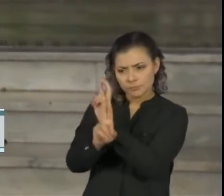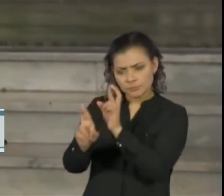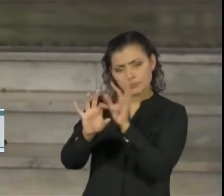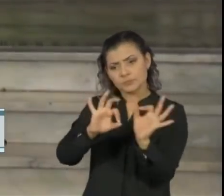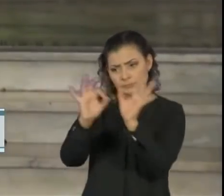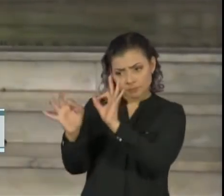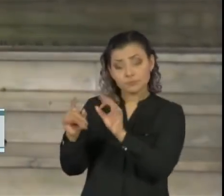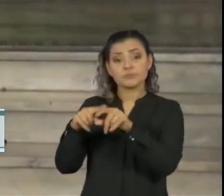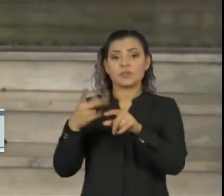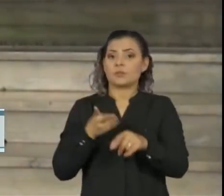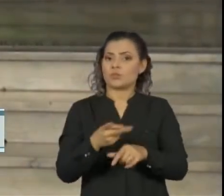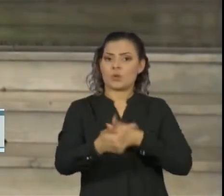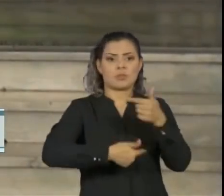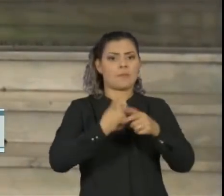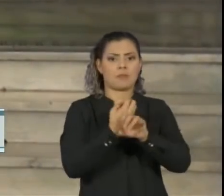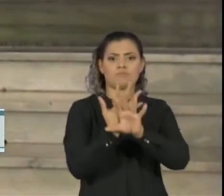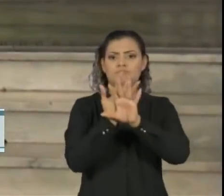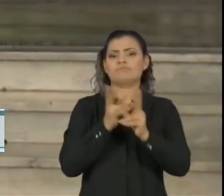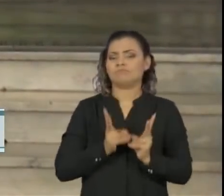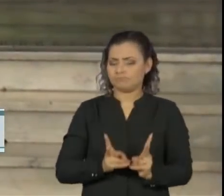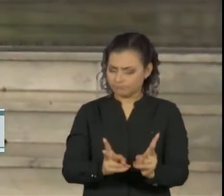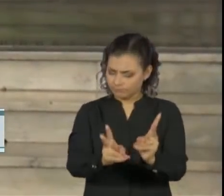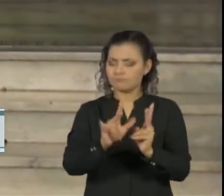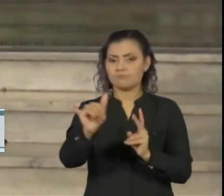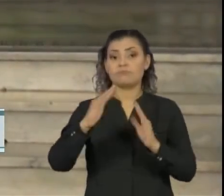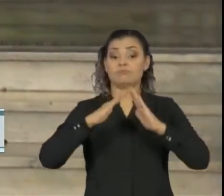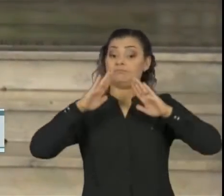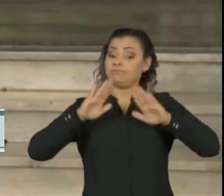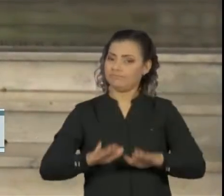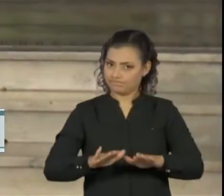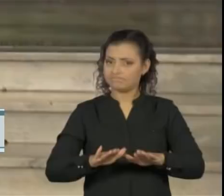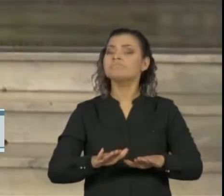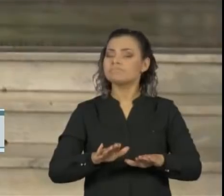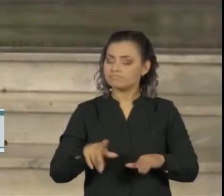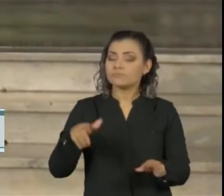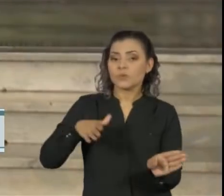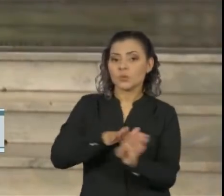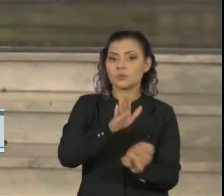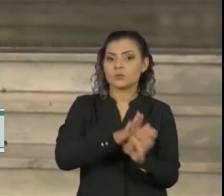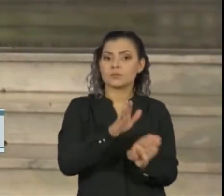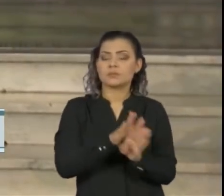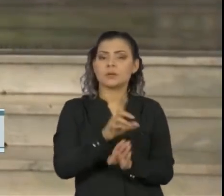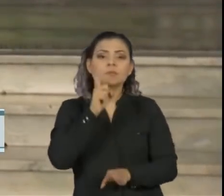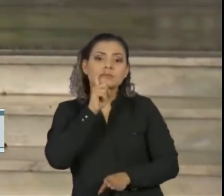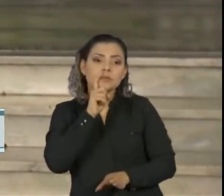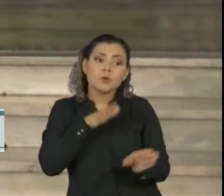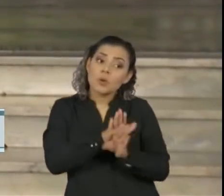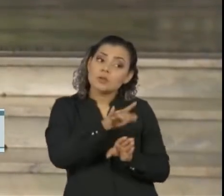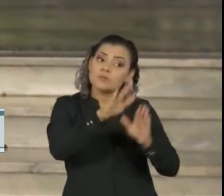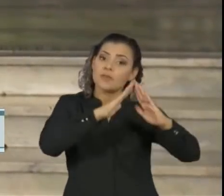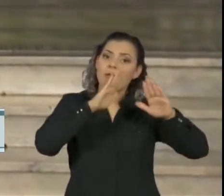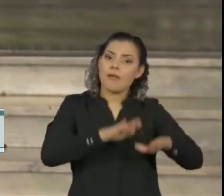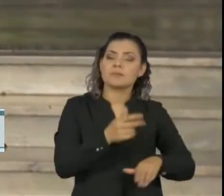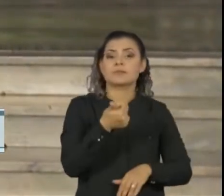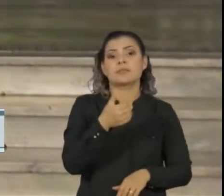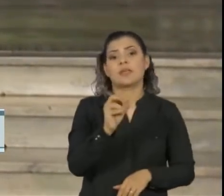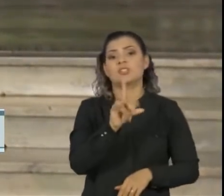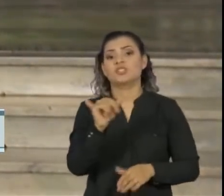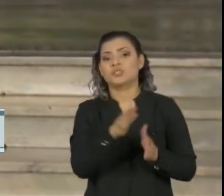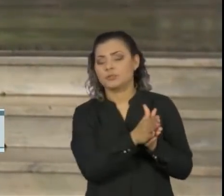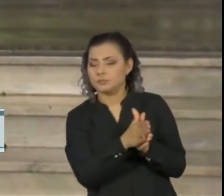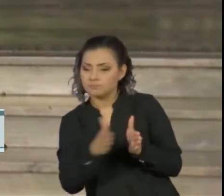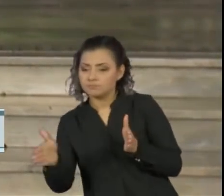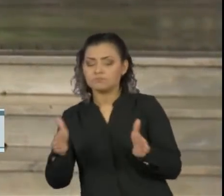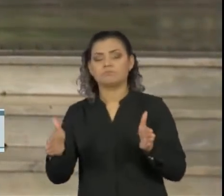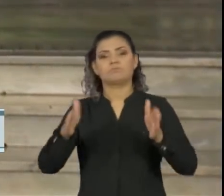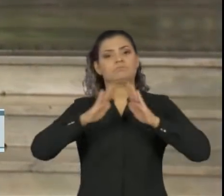por teleconferência da sua casa, enquanto se recupera. A orientação que recebeu do Dr. Davi Wippe é para um período de 10 dias